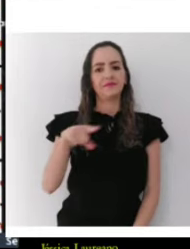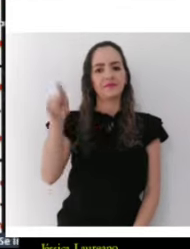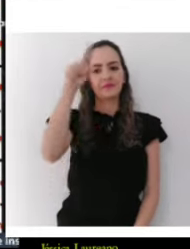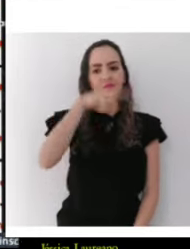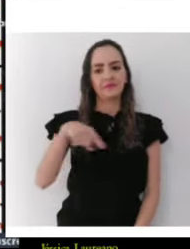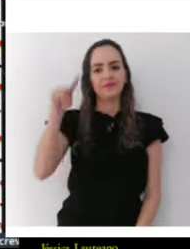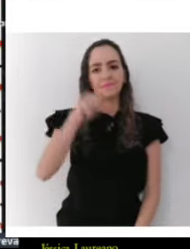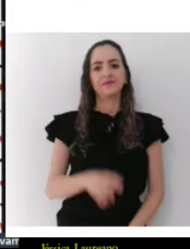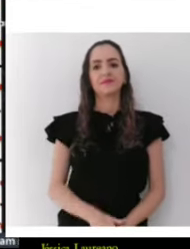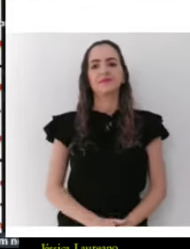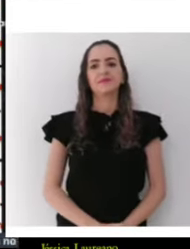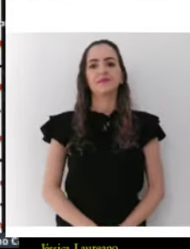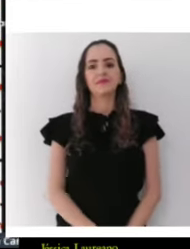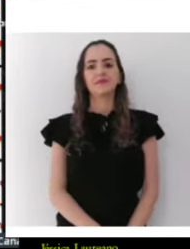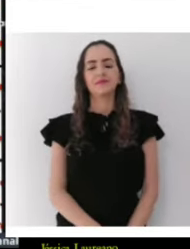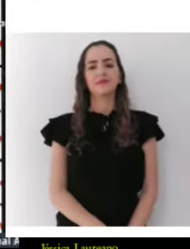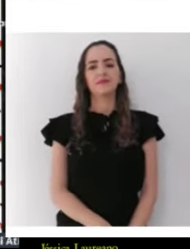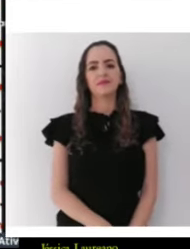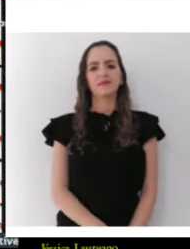1.800. Lá embaixo.